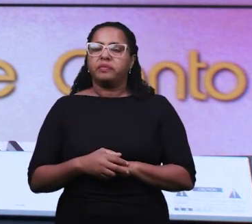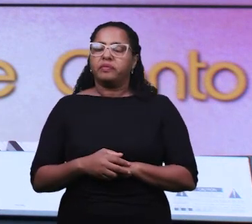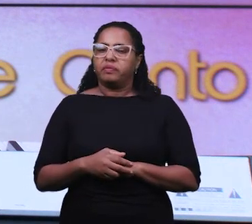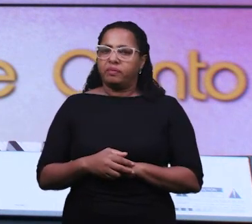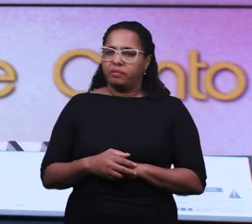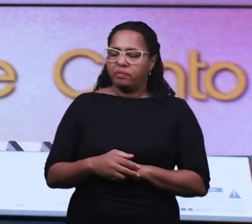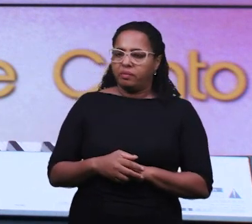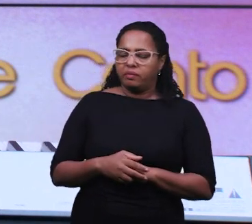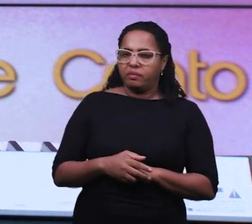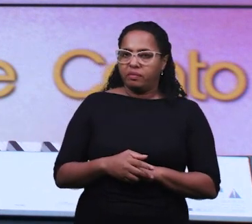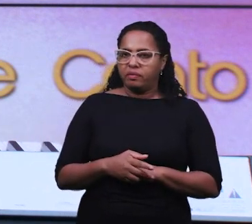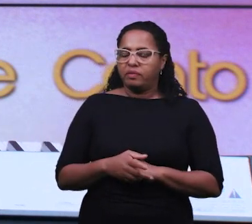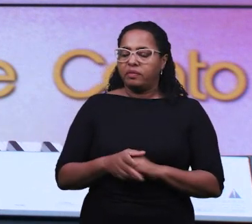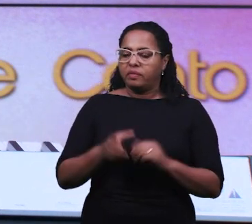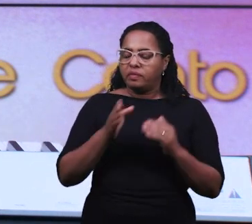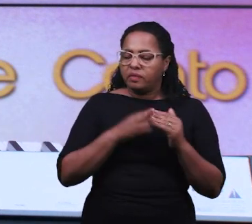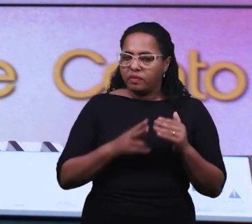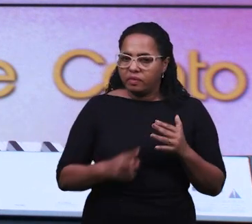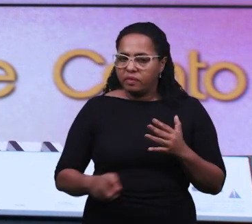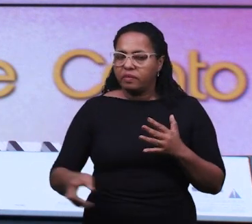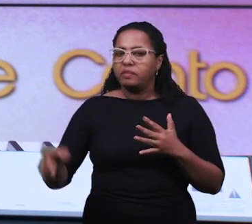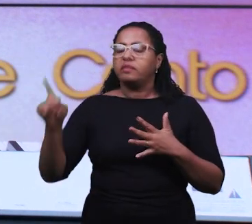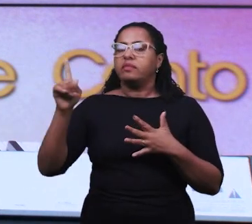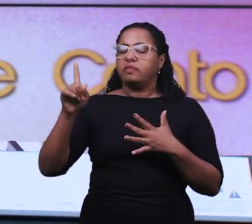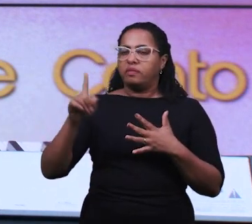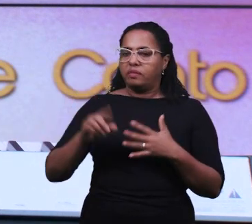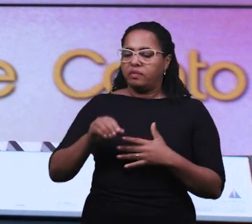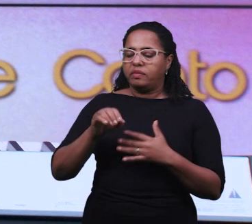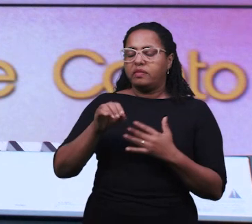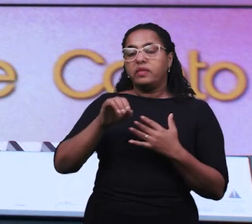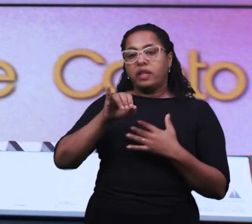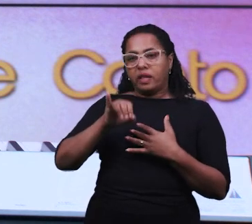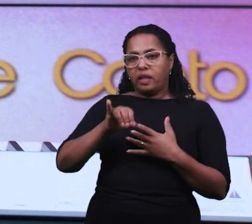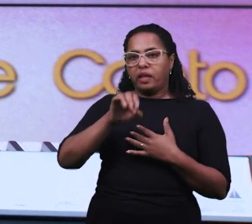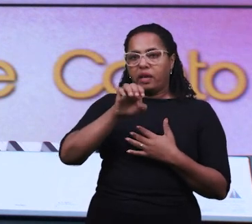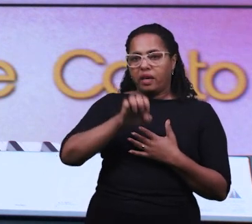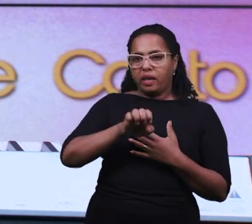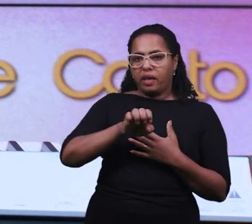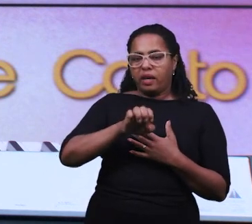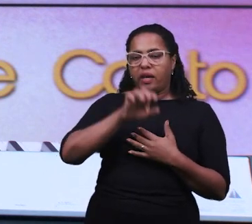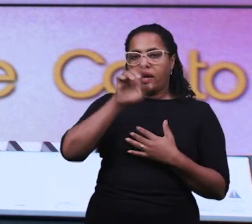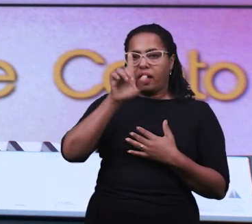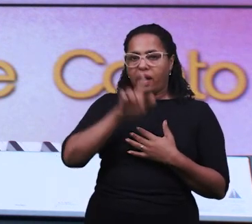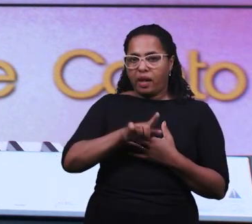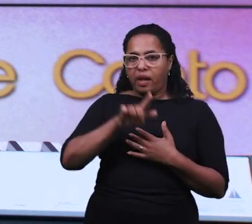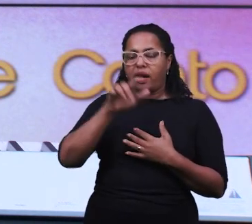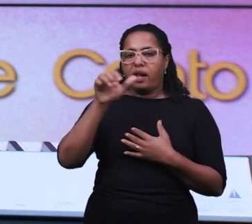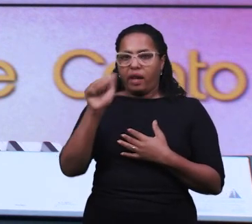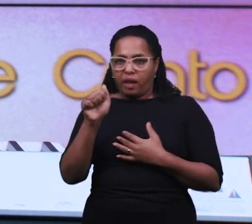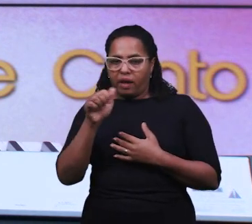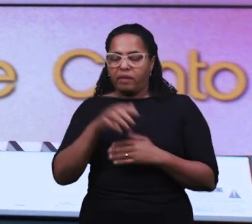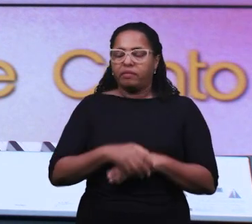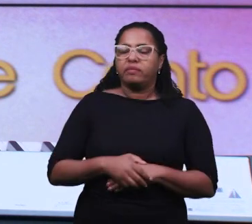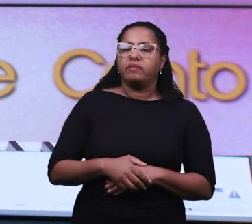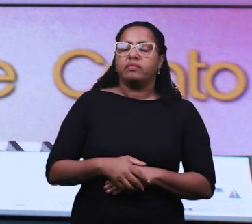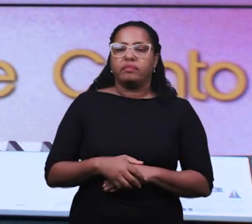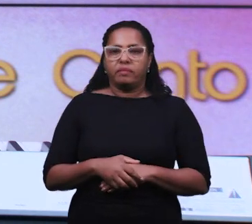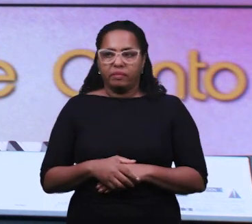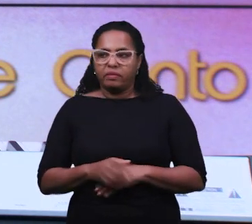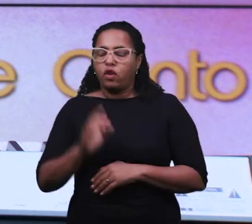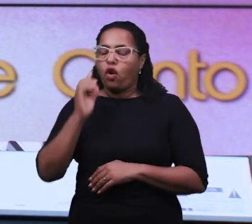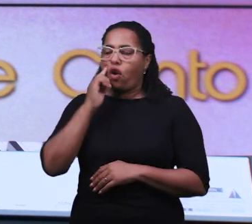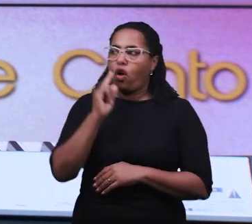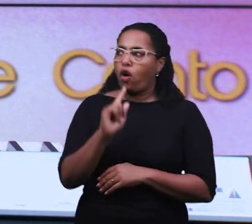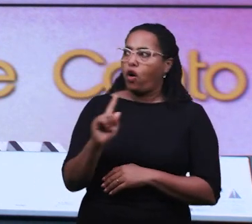Então, a sequência das vogais abertas, I, E, A, ok?